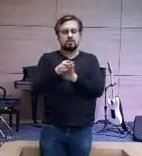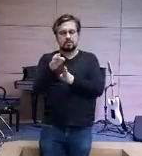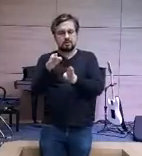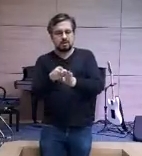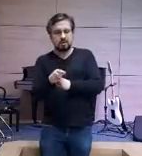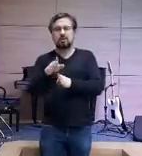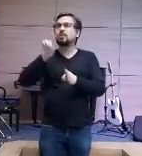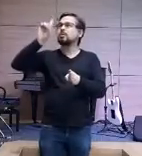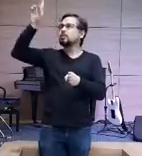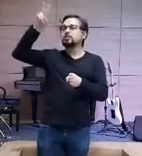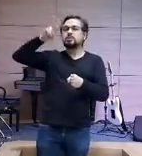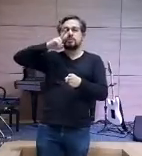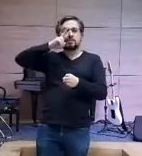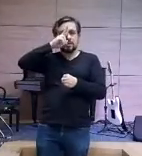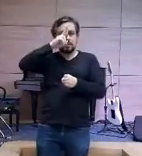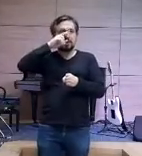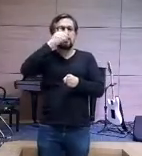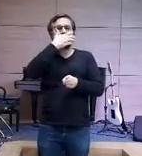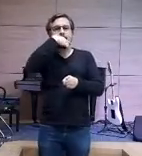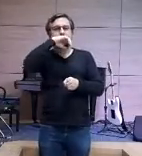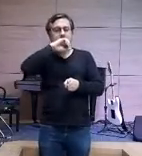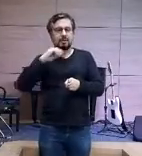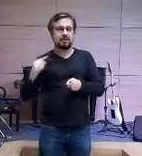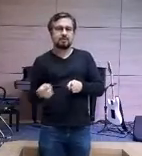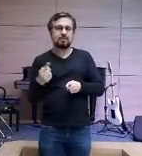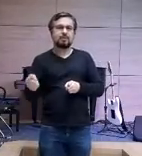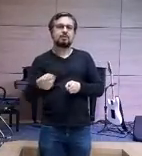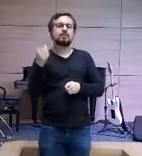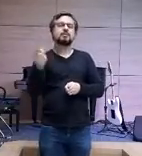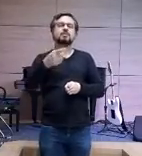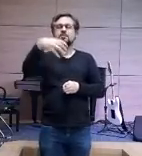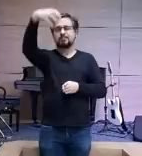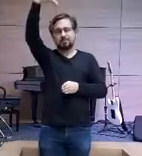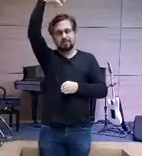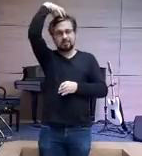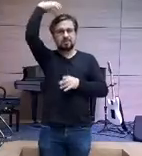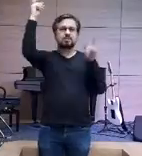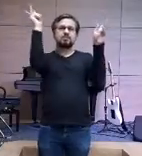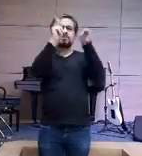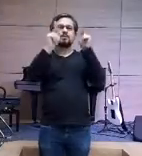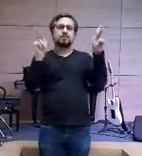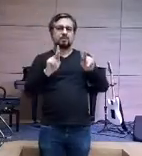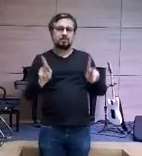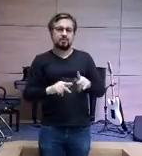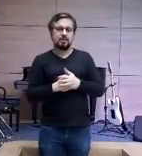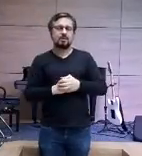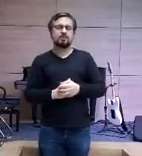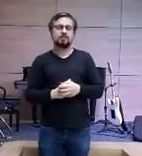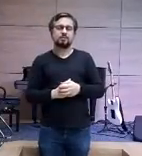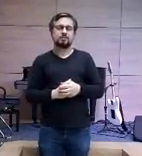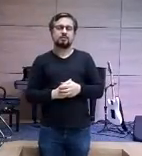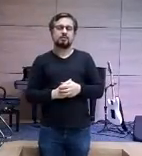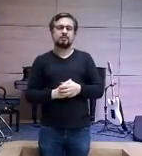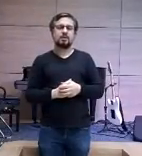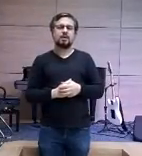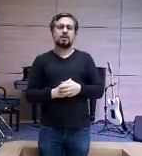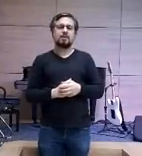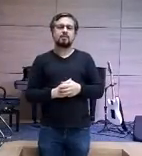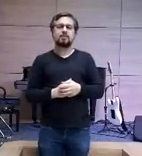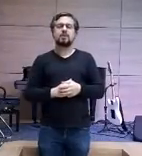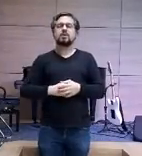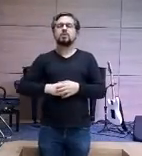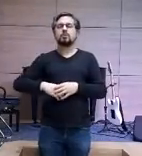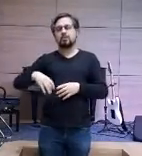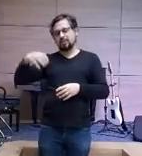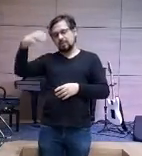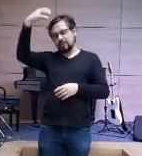Deus forte pai da eternidade príncipe da paz do incremento deste